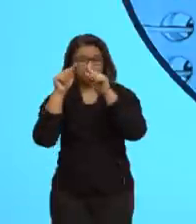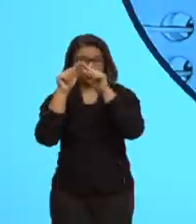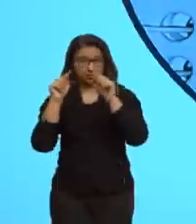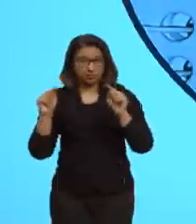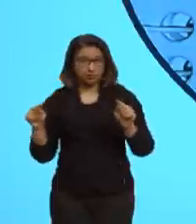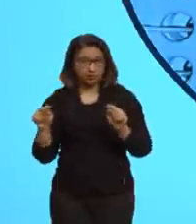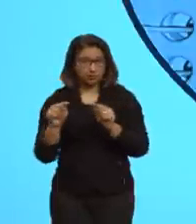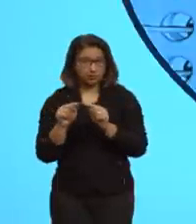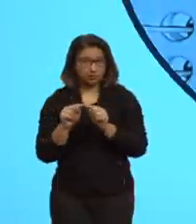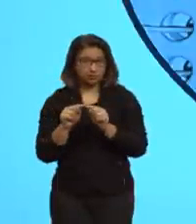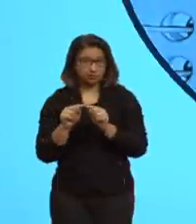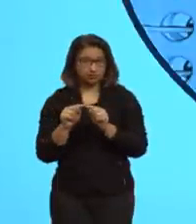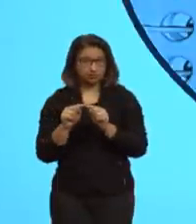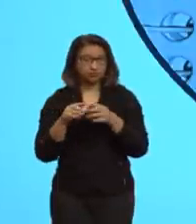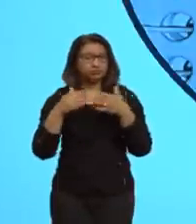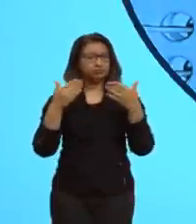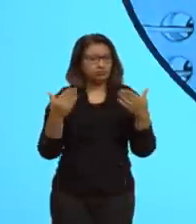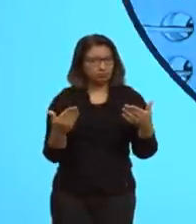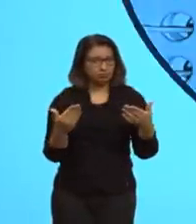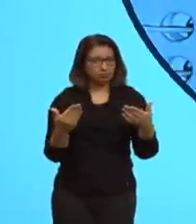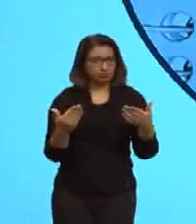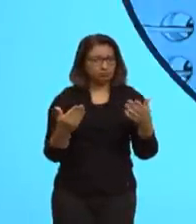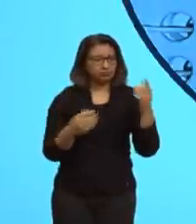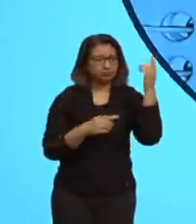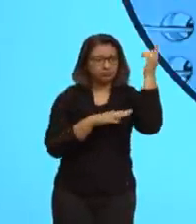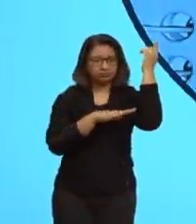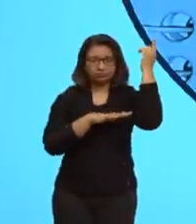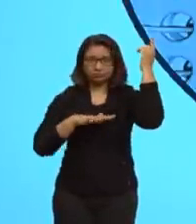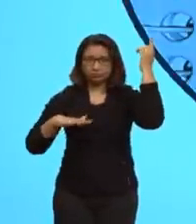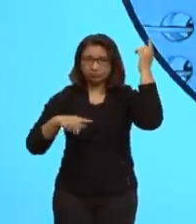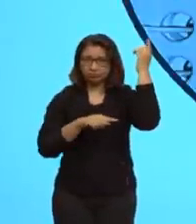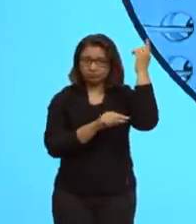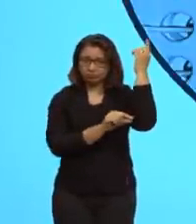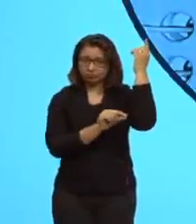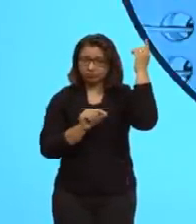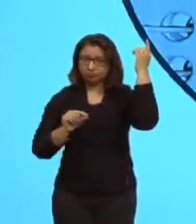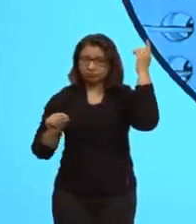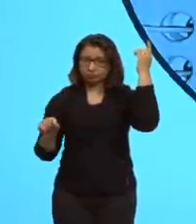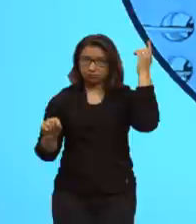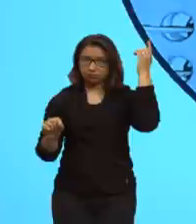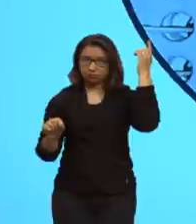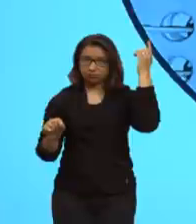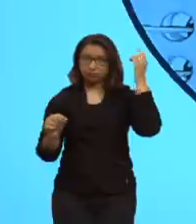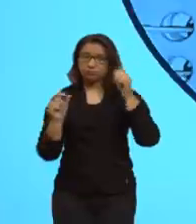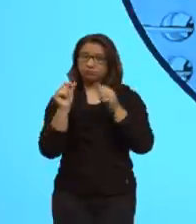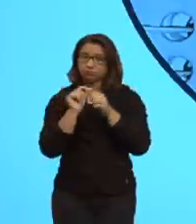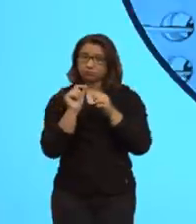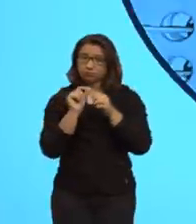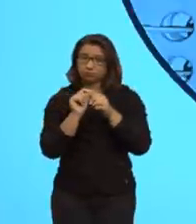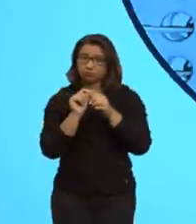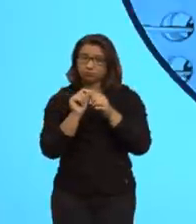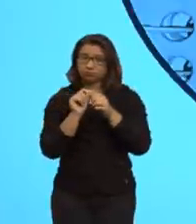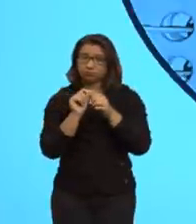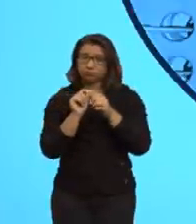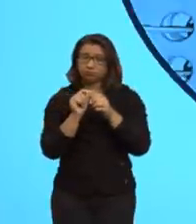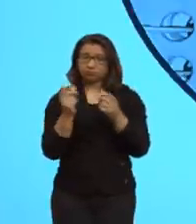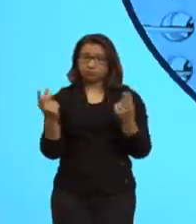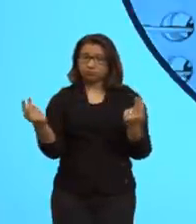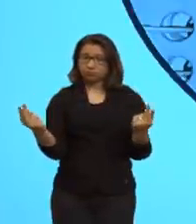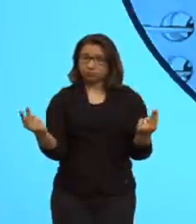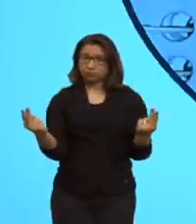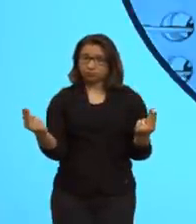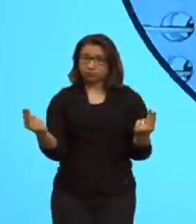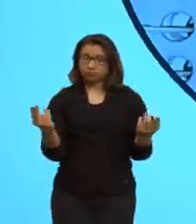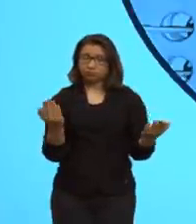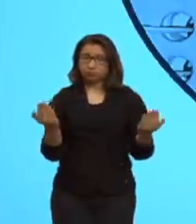a sombra projetada e a sombra projetada. De novo, lado do triângulo. Certo?